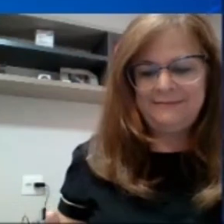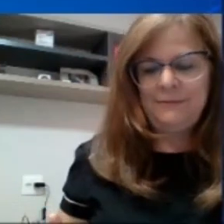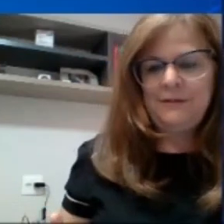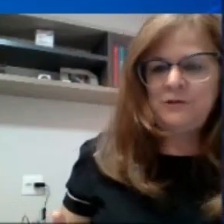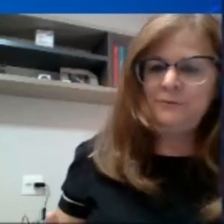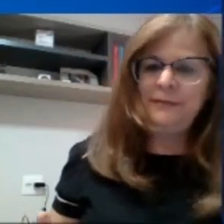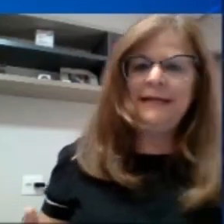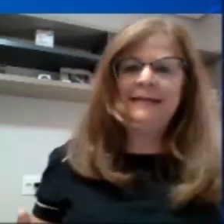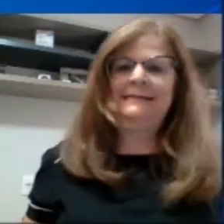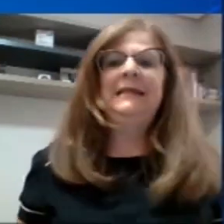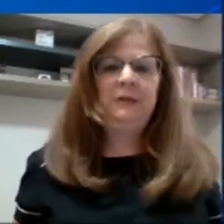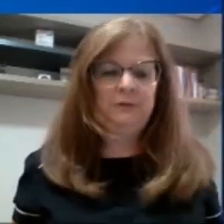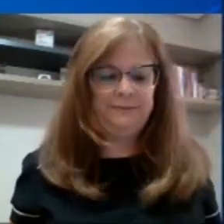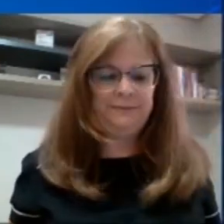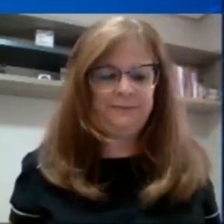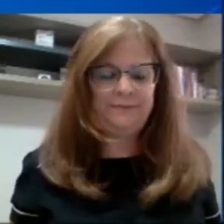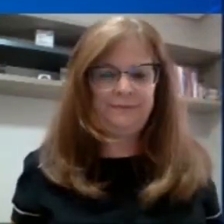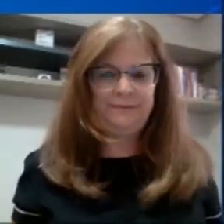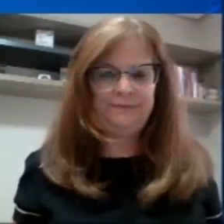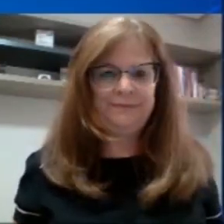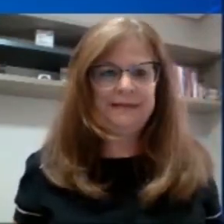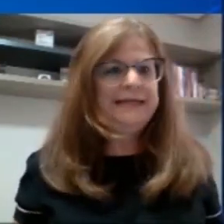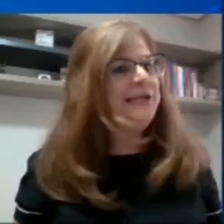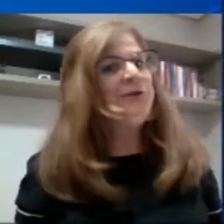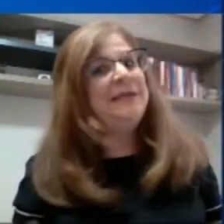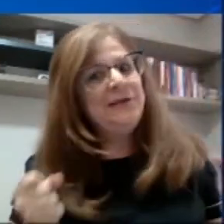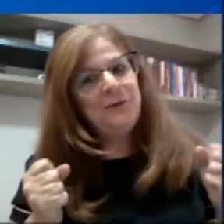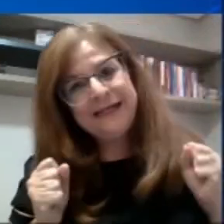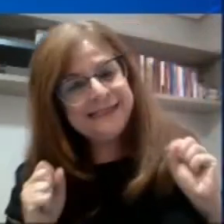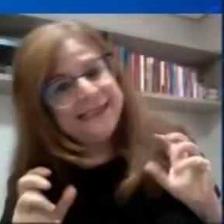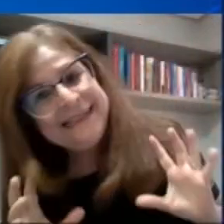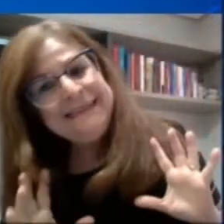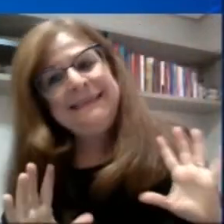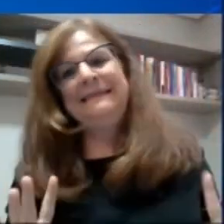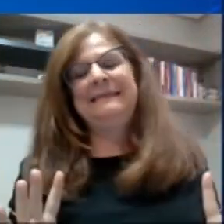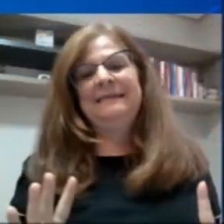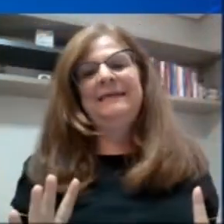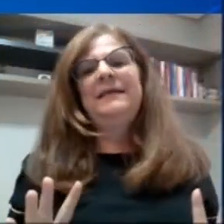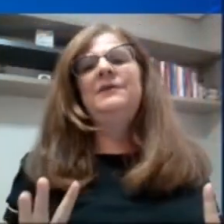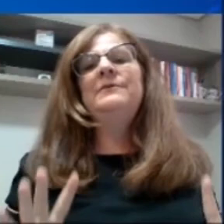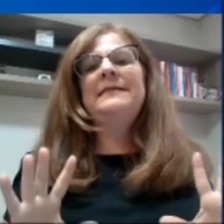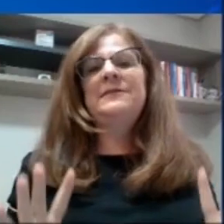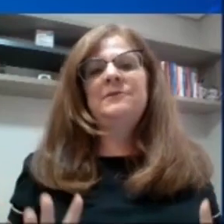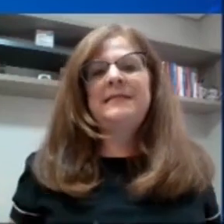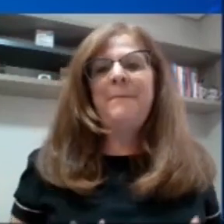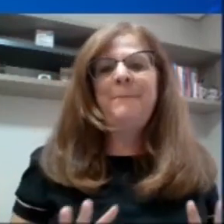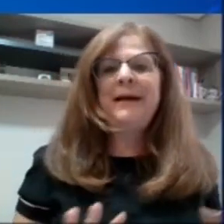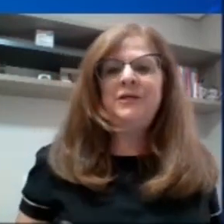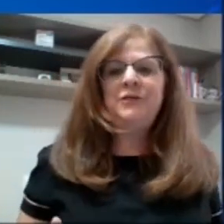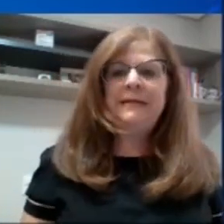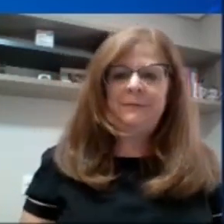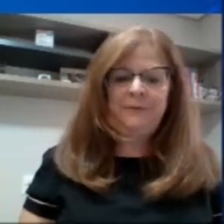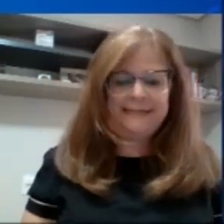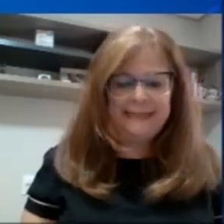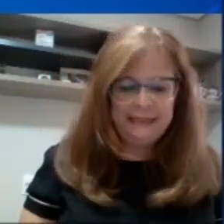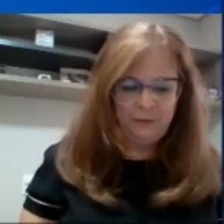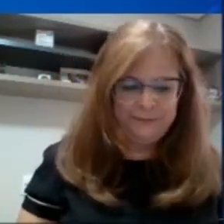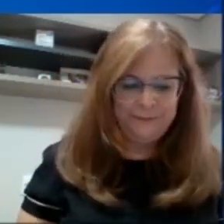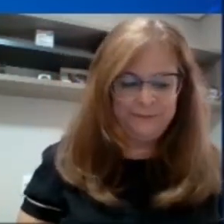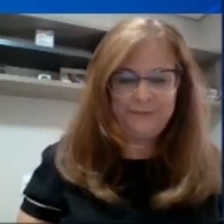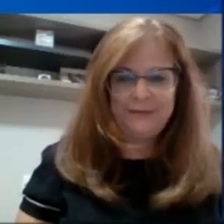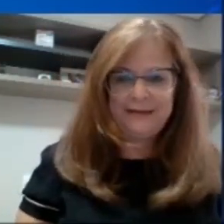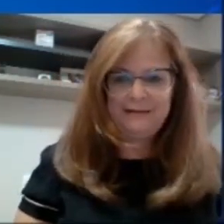mais sobre essa língua. Eu tenho quase que a certeza que vocês vão se apaixonar por essa